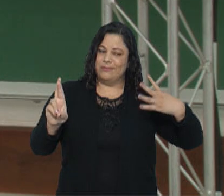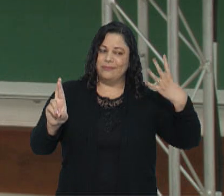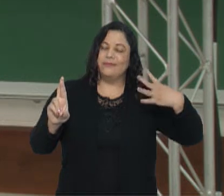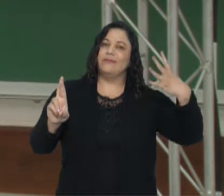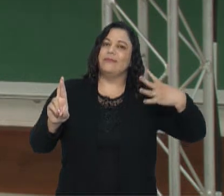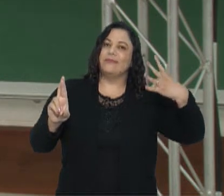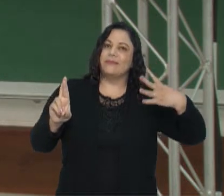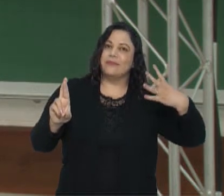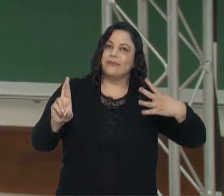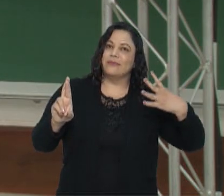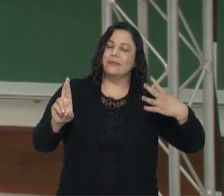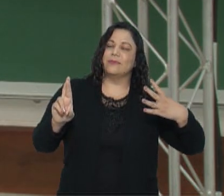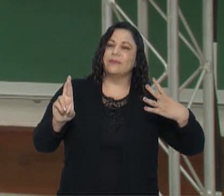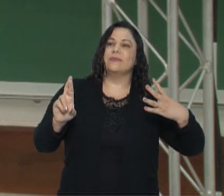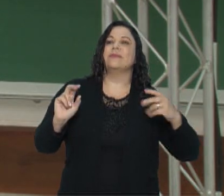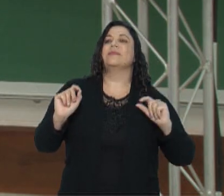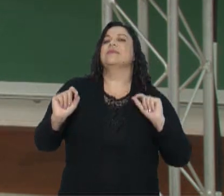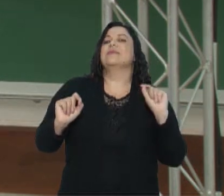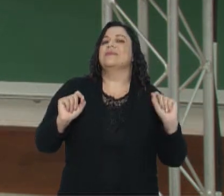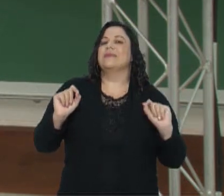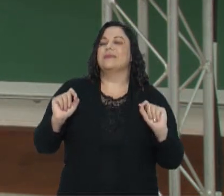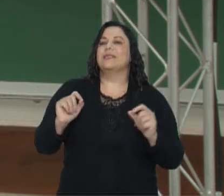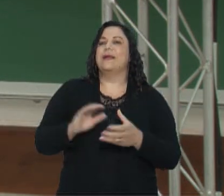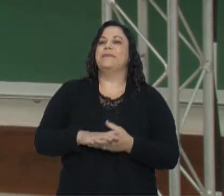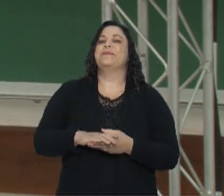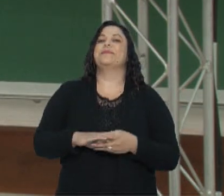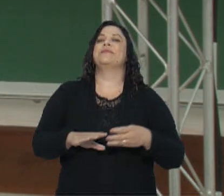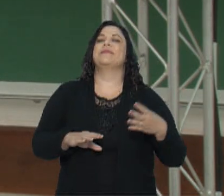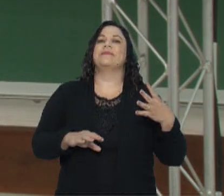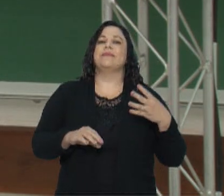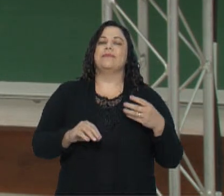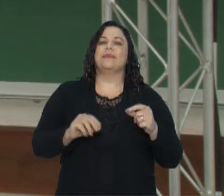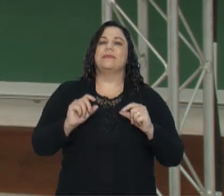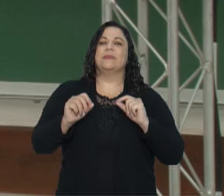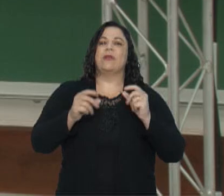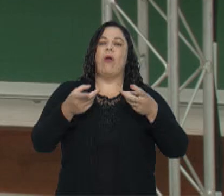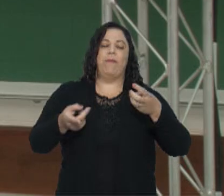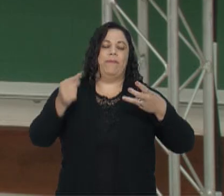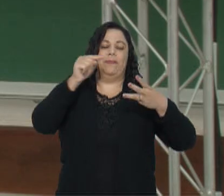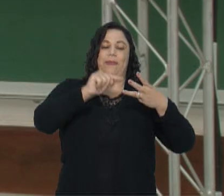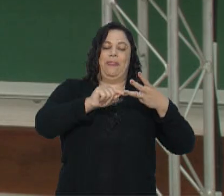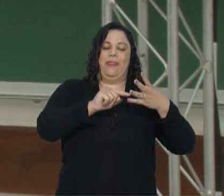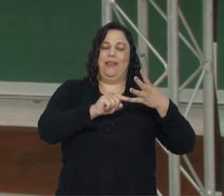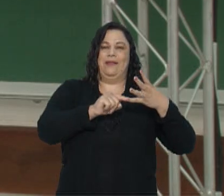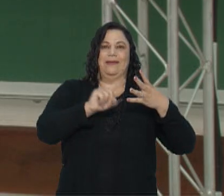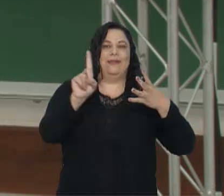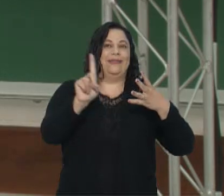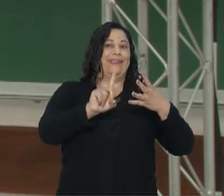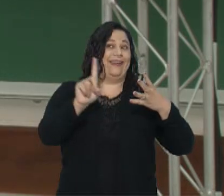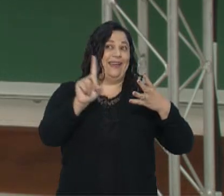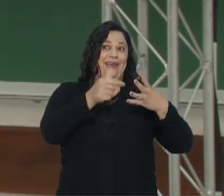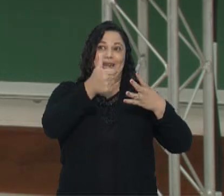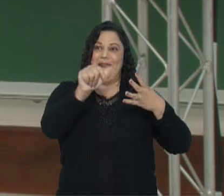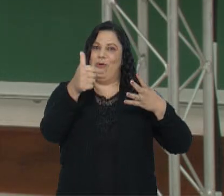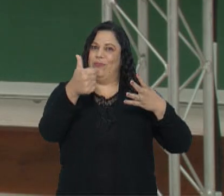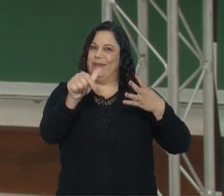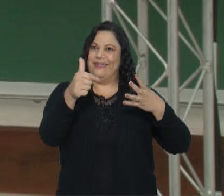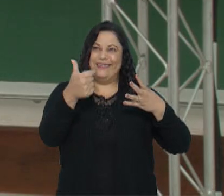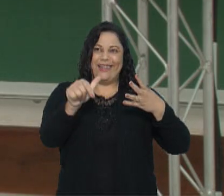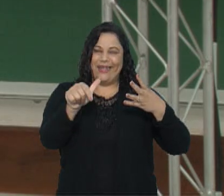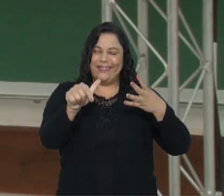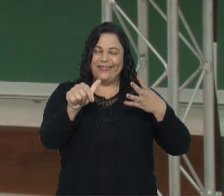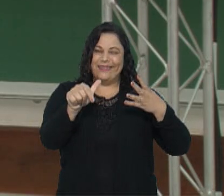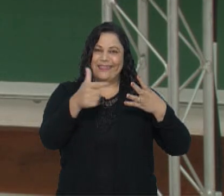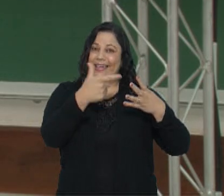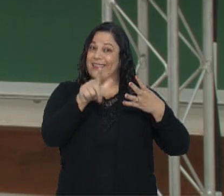verbo por exemplo, né? Que vai para a segunda conjugação, não é quarta, gente, não temos